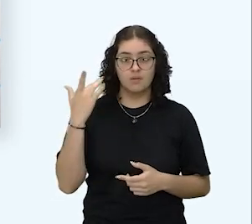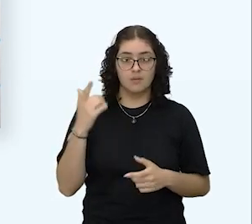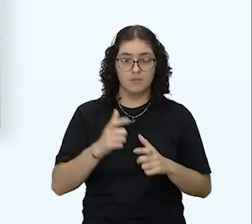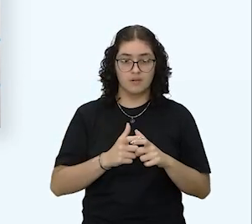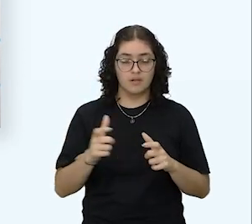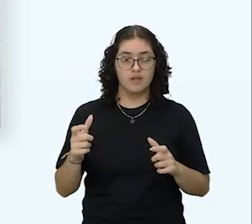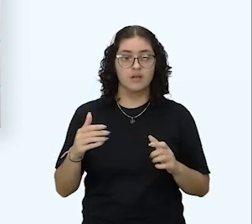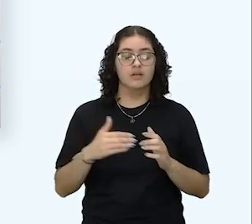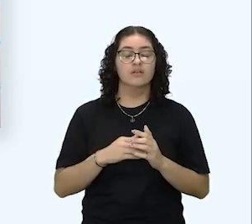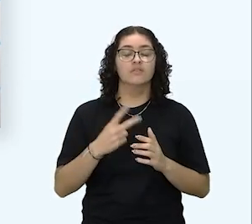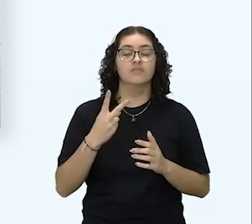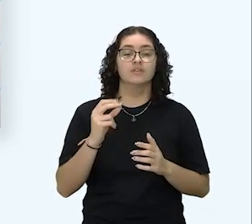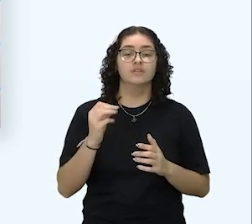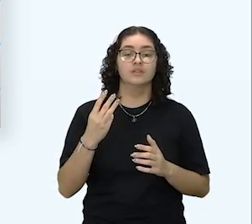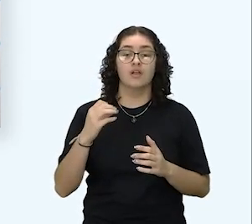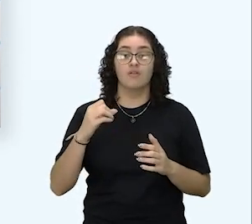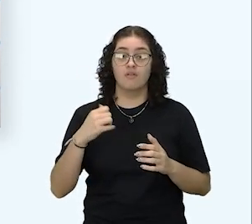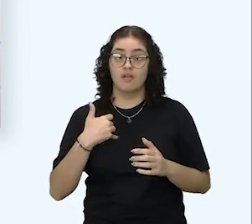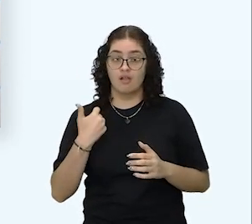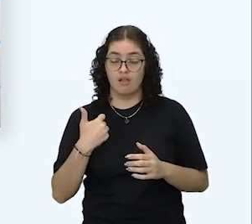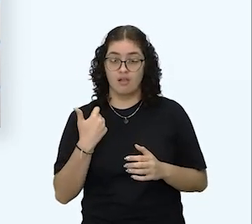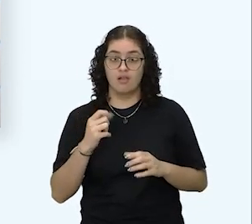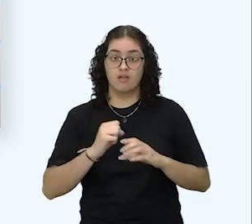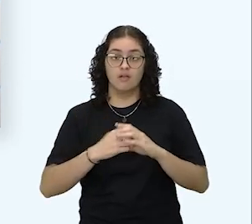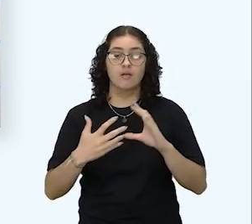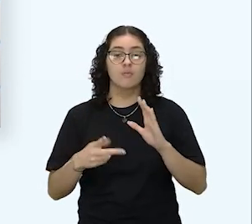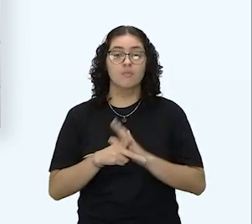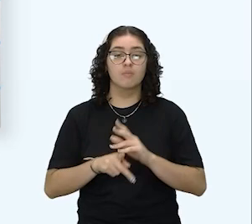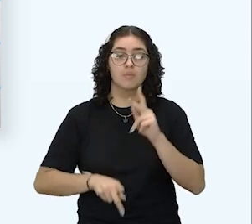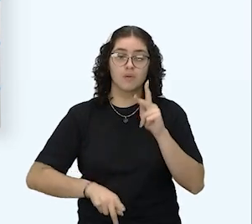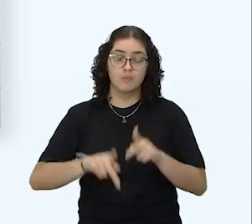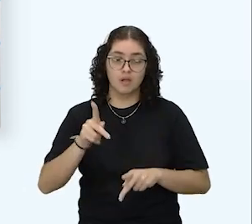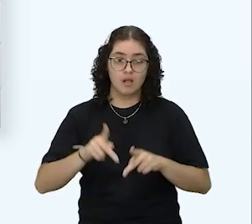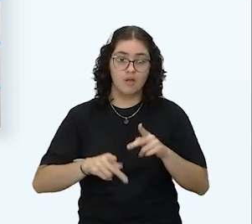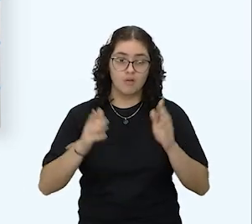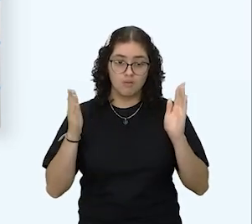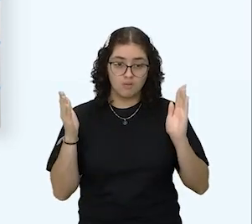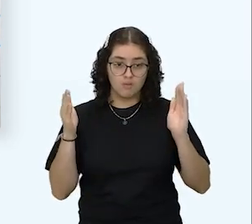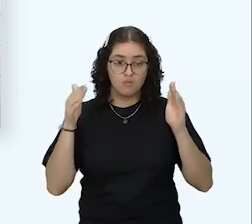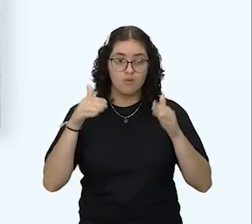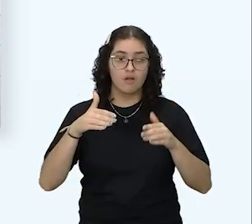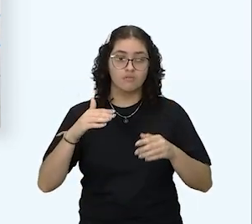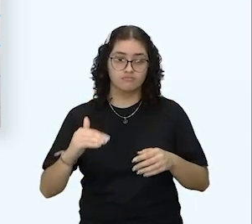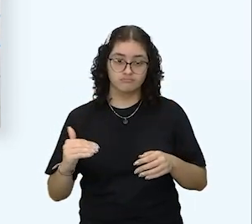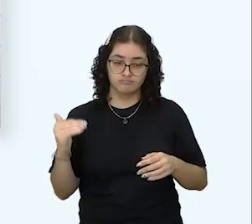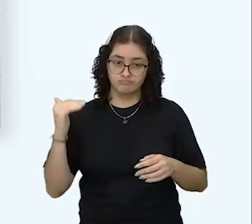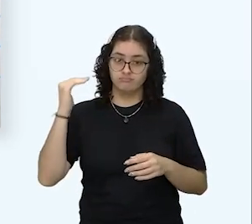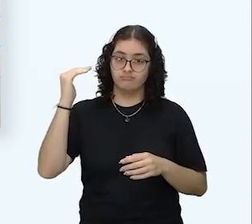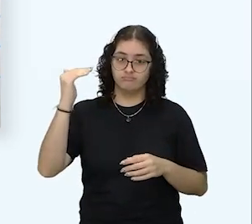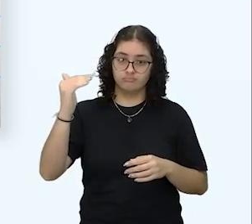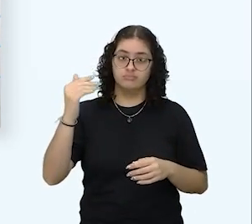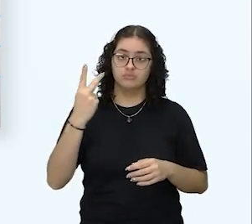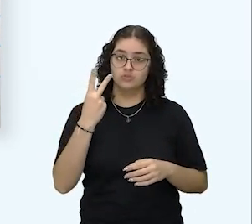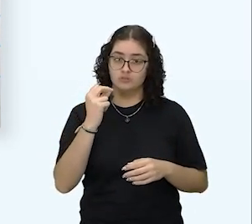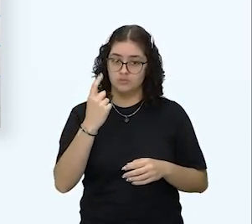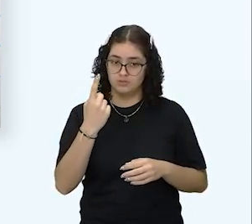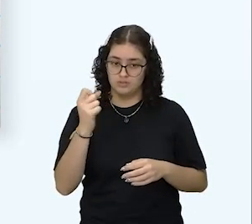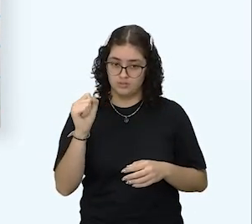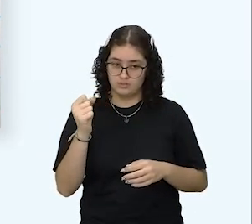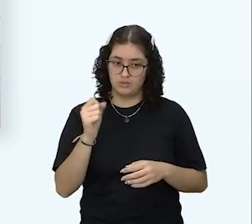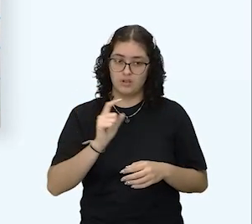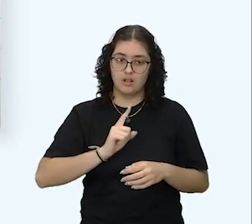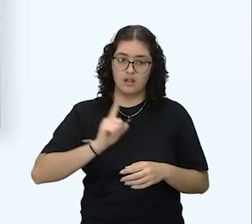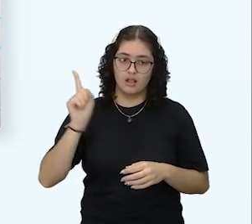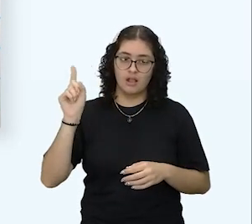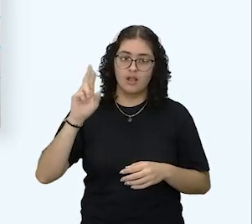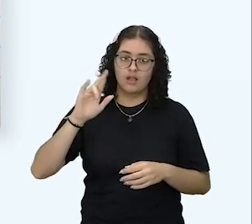dos 20 aos 39 anos, caracterizando uma população predominantemente adulta. Ainda em 2018, o Rio Grande do